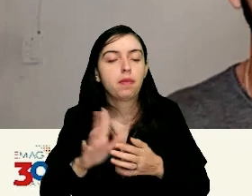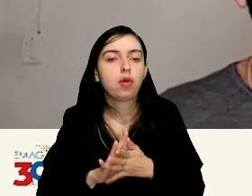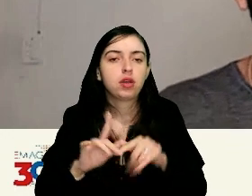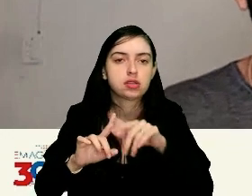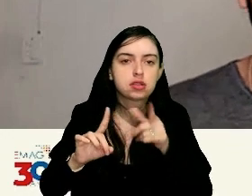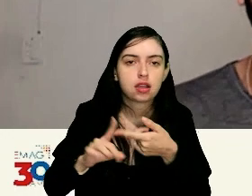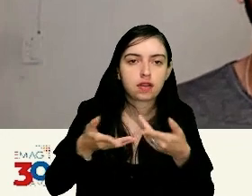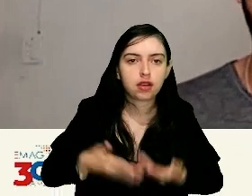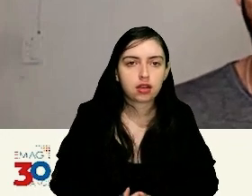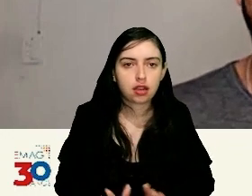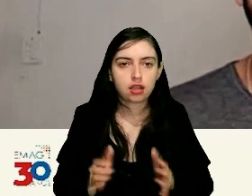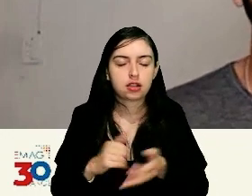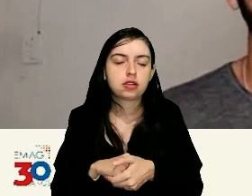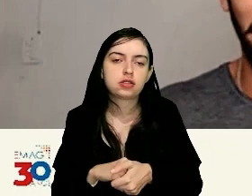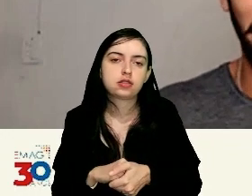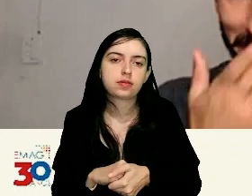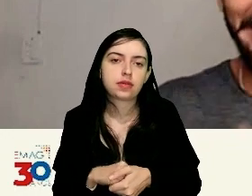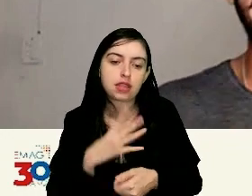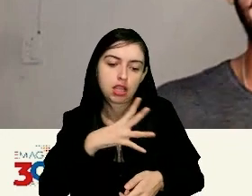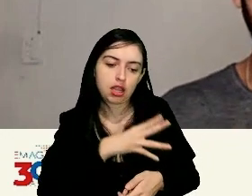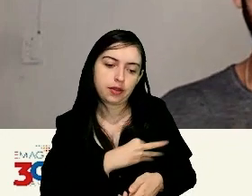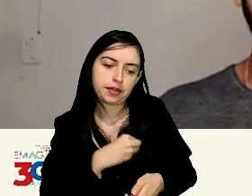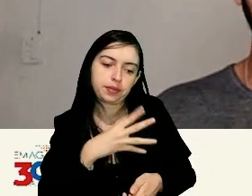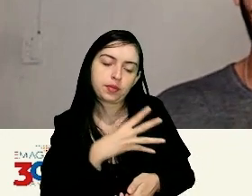se a gente englobar